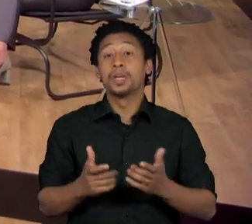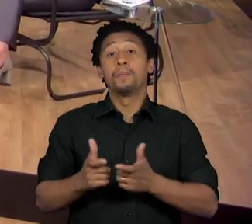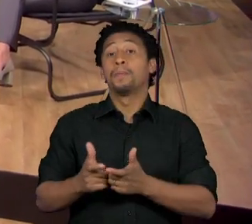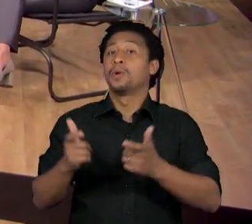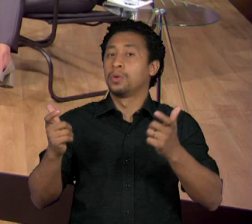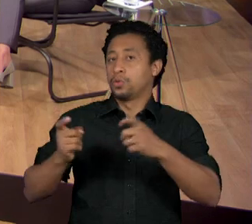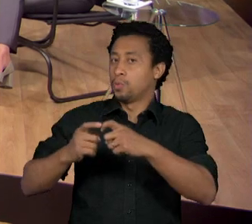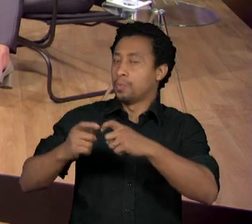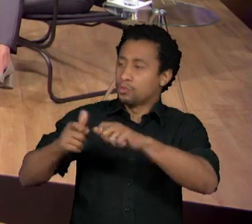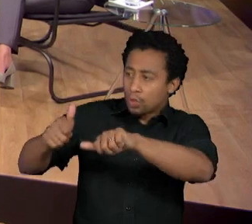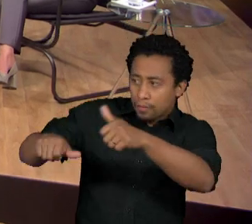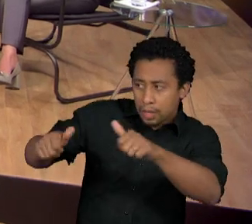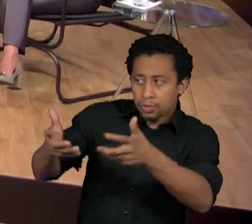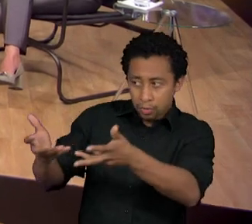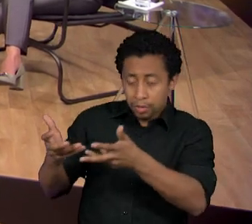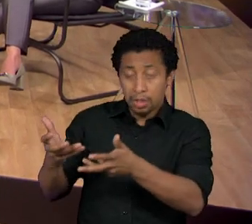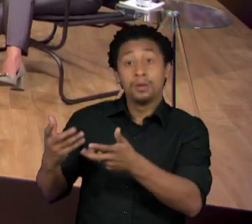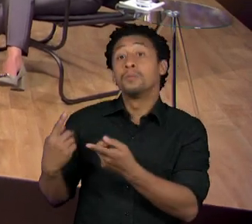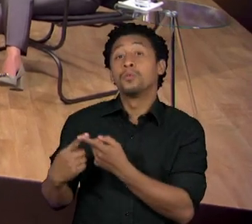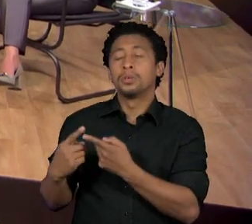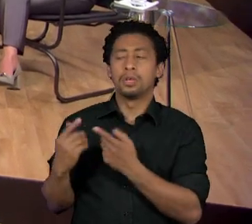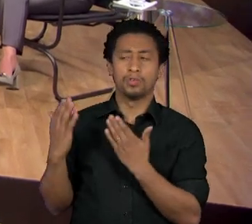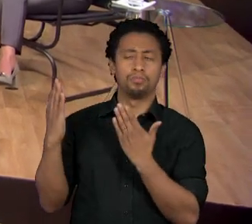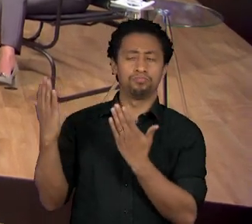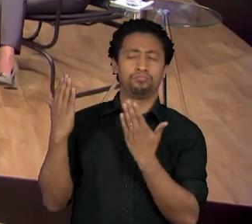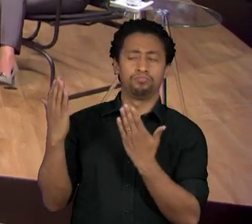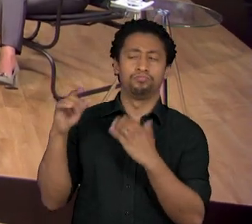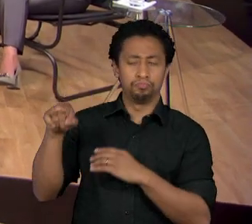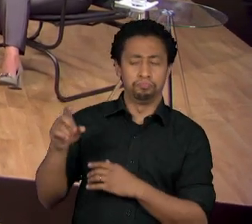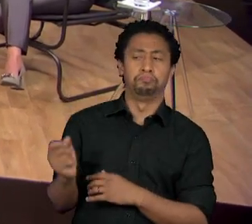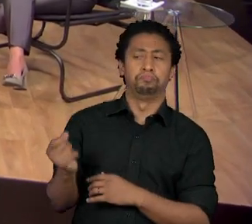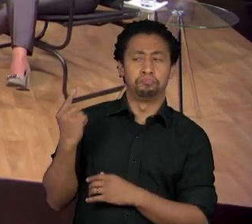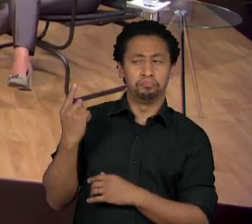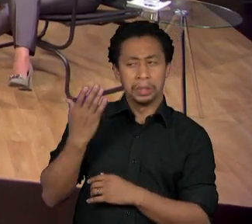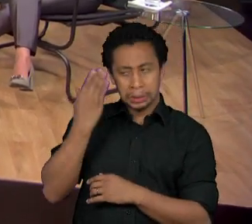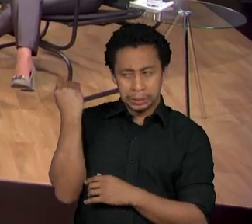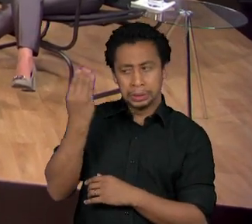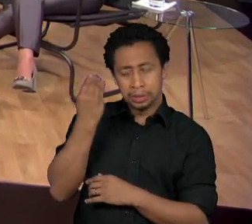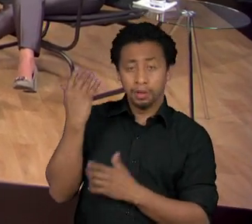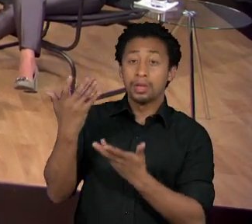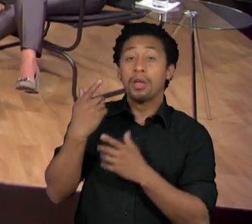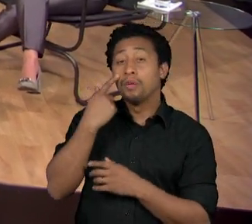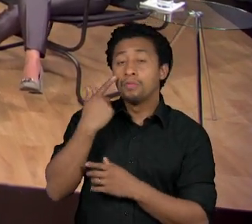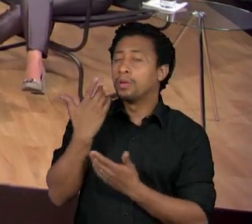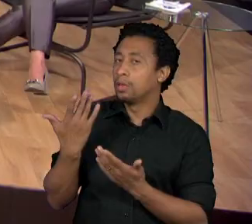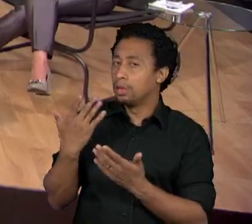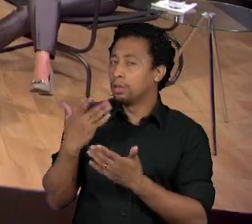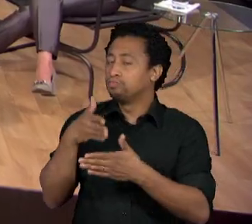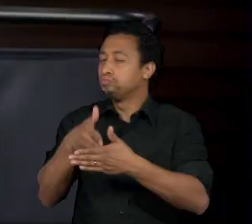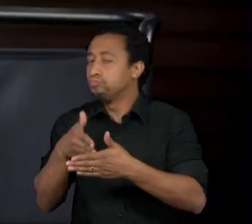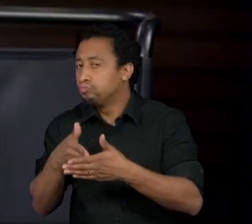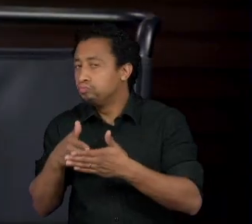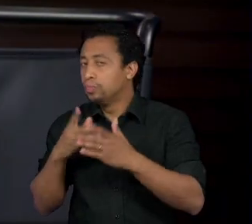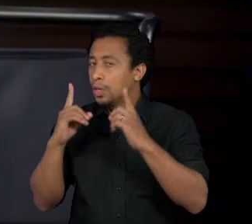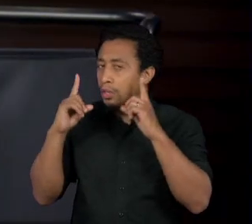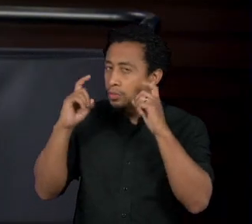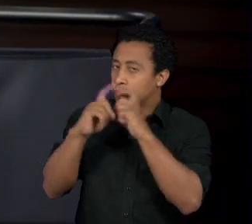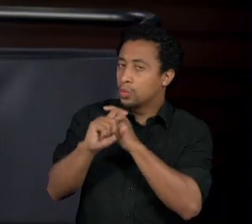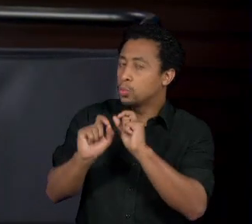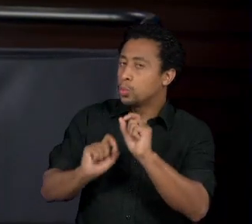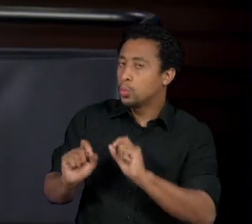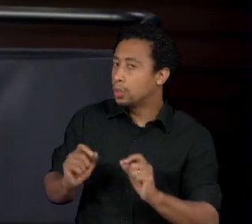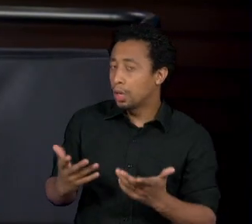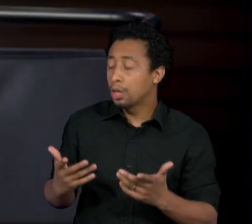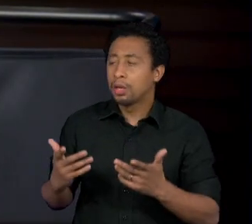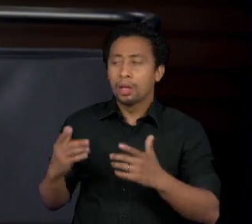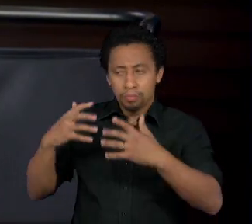porque ele já suspeita, ele quer ter um panorama muito mais delicado em relação a qual é o tipo de dificuldade, qual é a extensão da dificuldade,